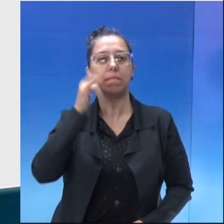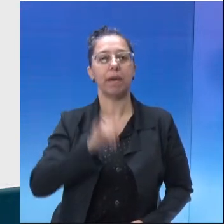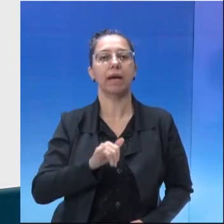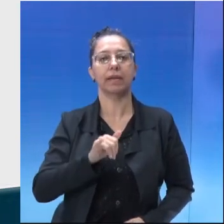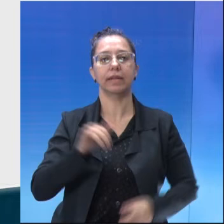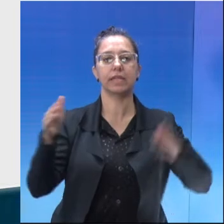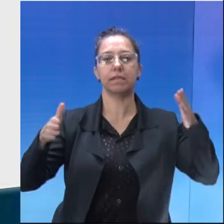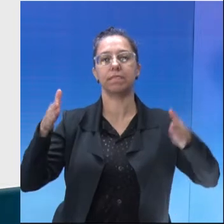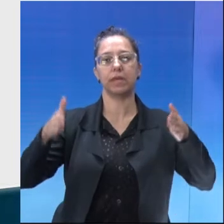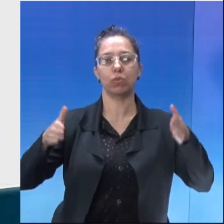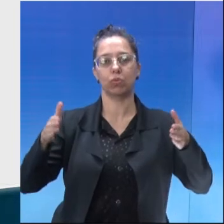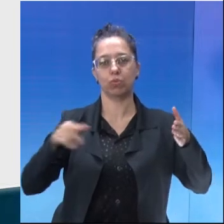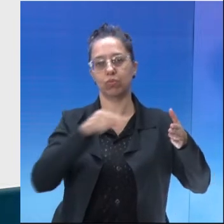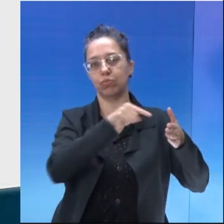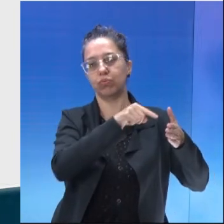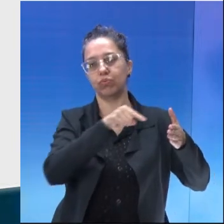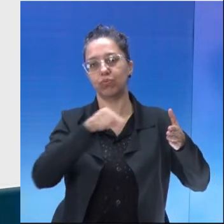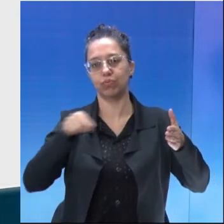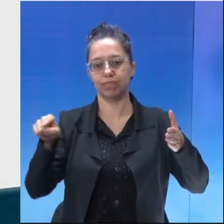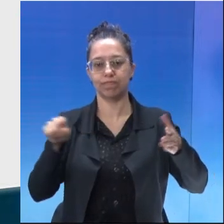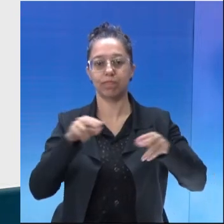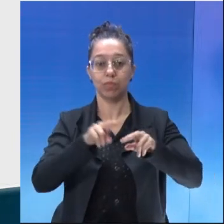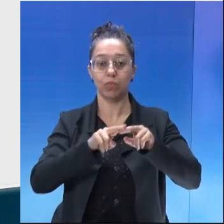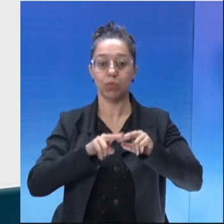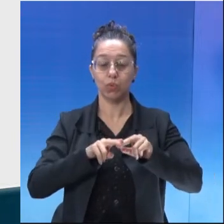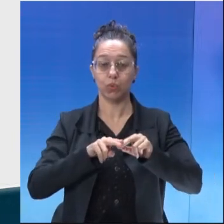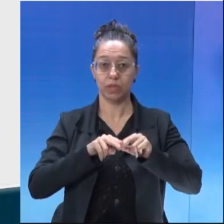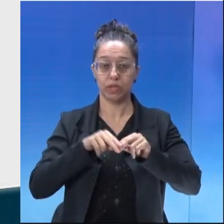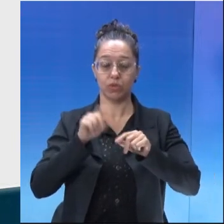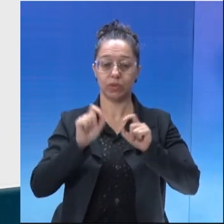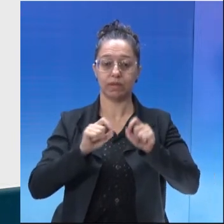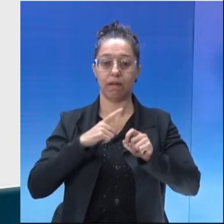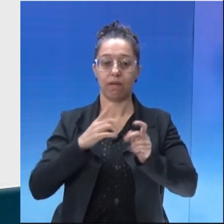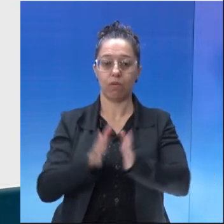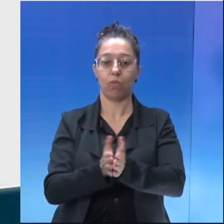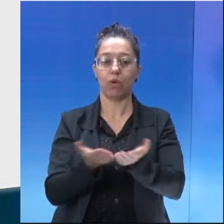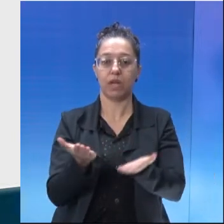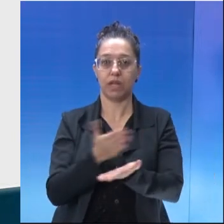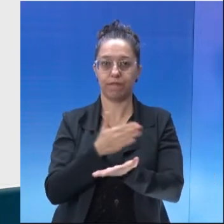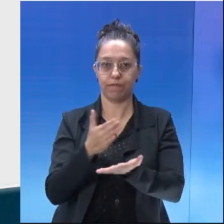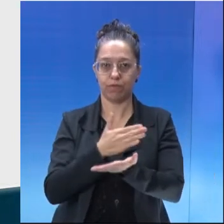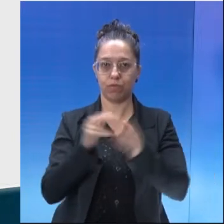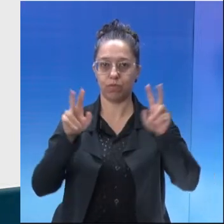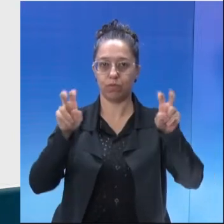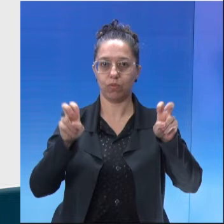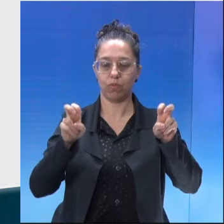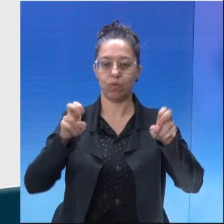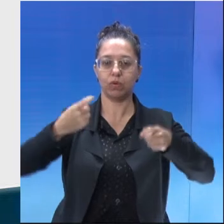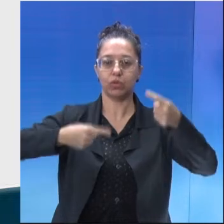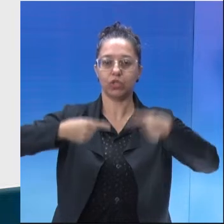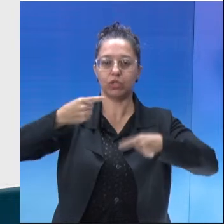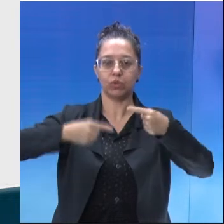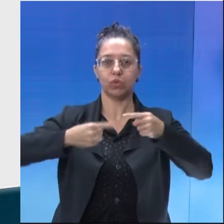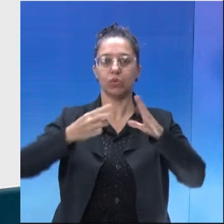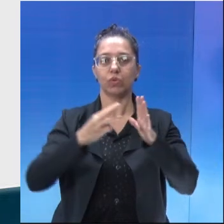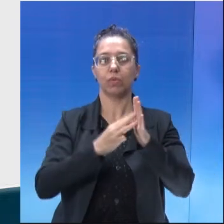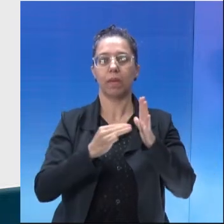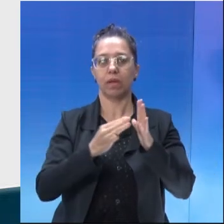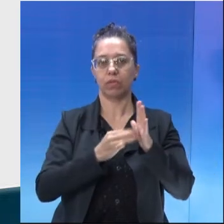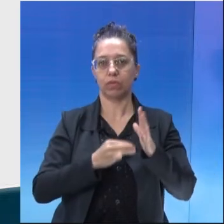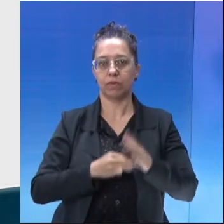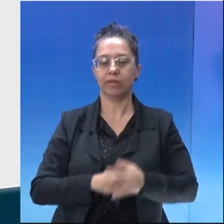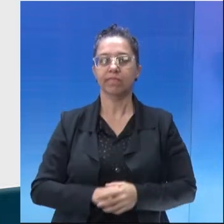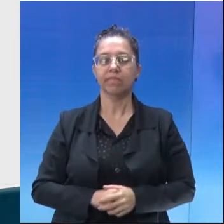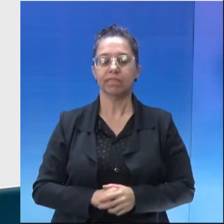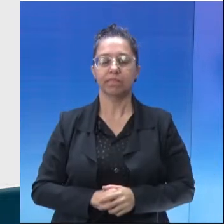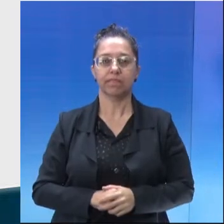modernidade. Por quê? Porque o René Descartes vai escrever um livro chamado O Discurso do Método. Nesse livro, que